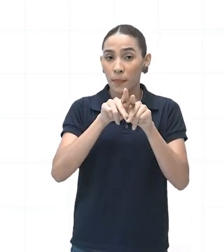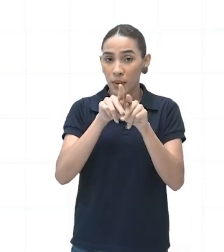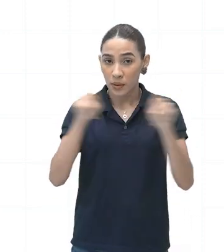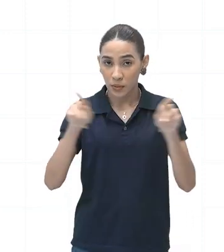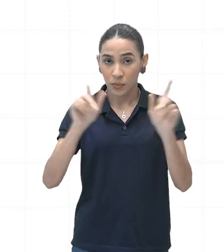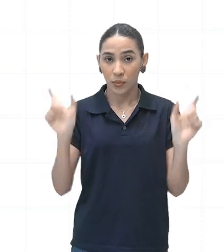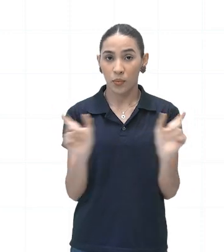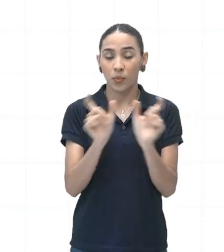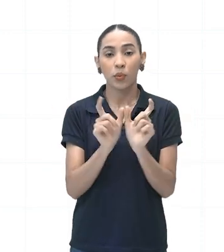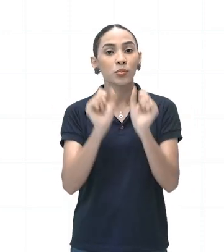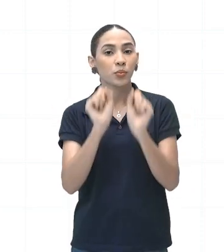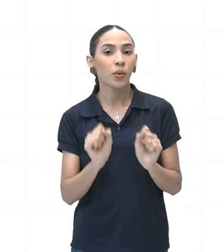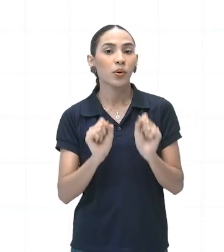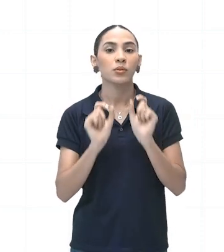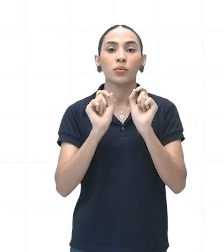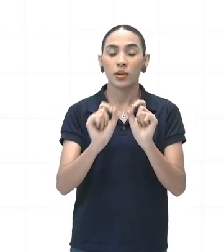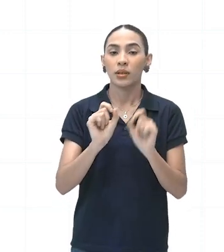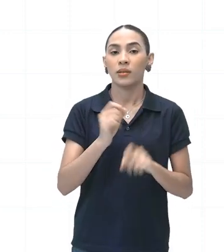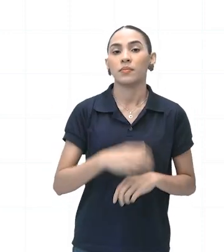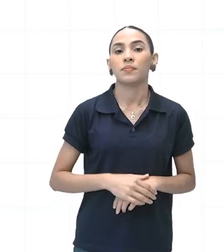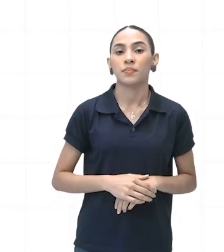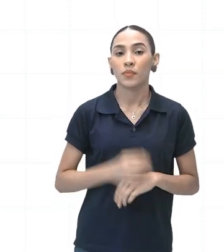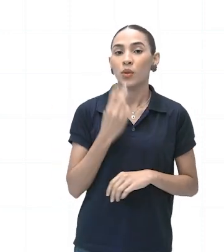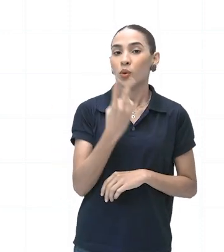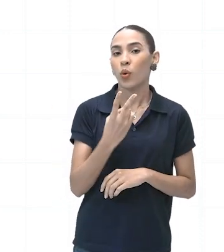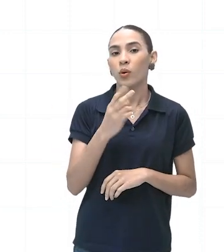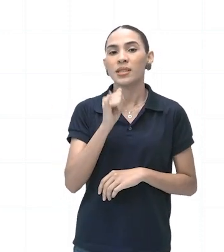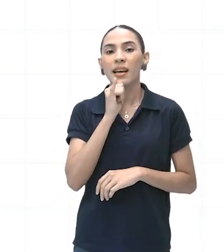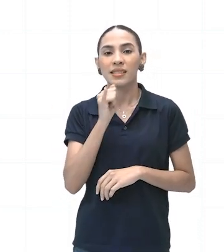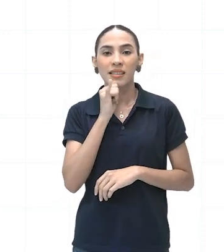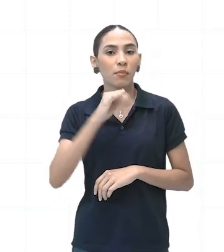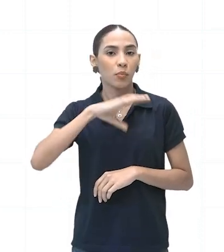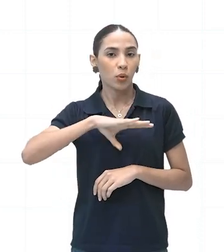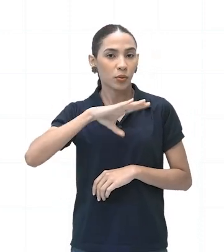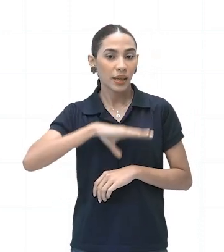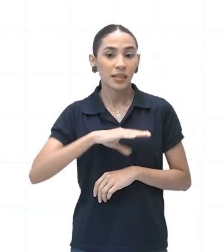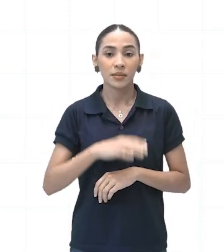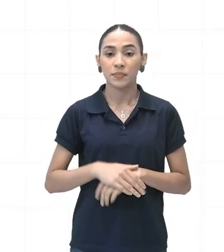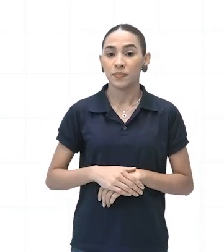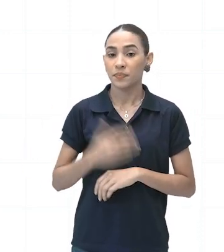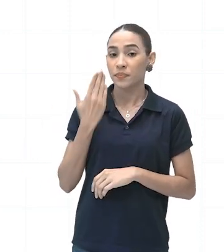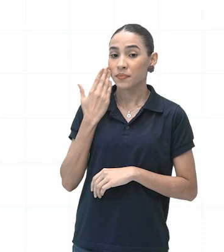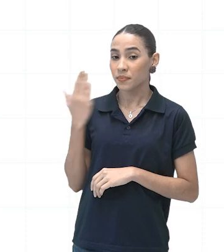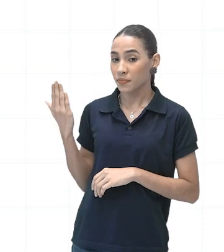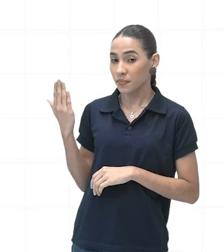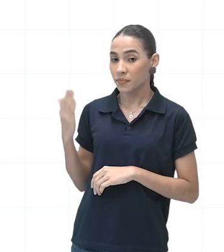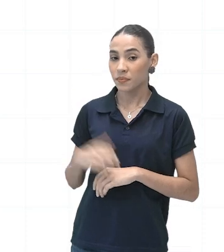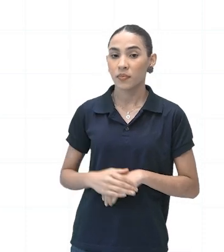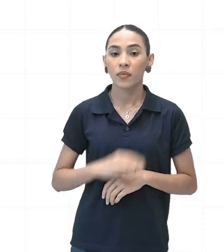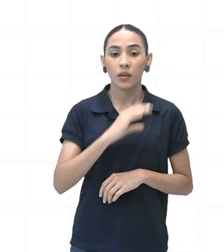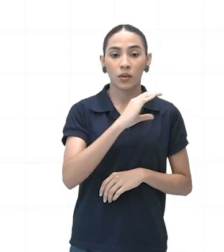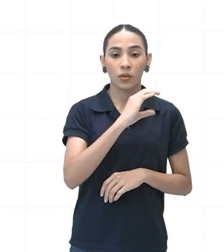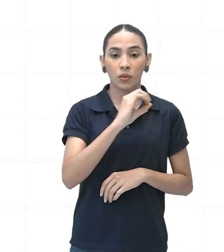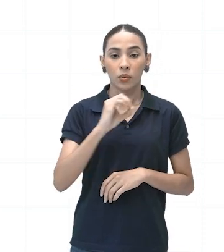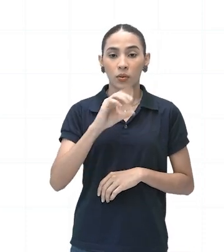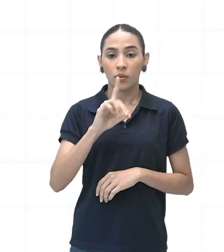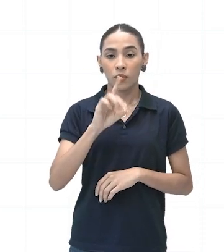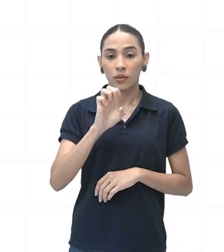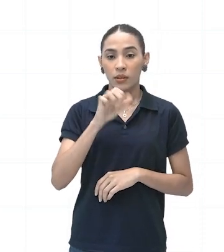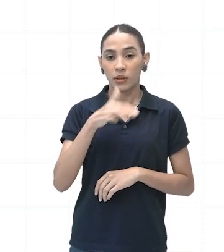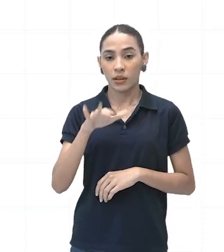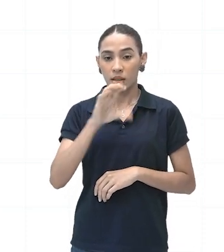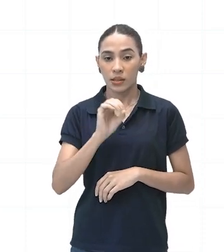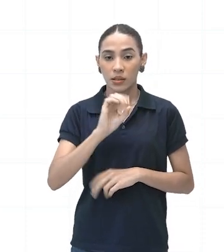composto, eu posso ter dois casos na língua portuguesa. Observem comigo, então, a coordenação